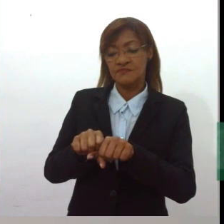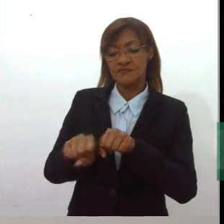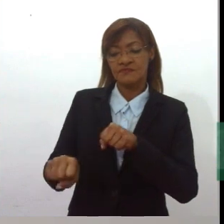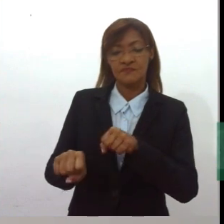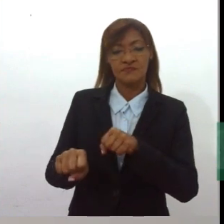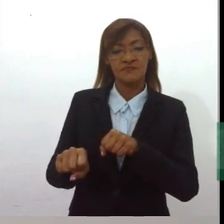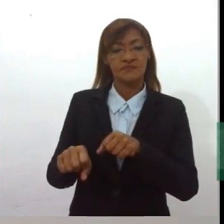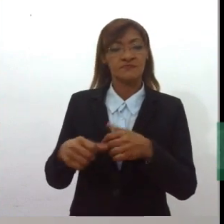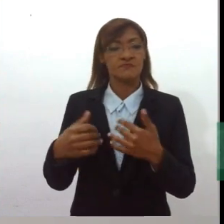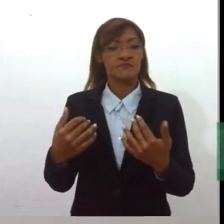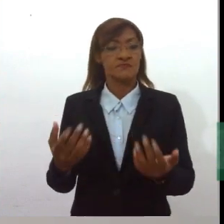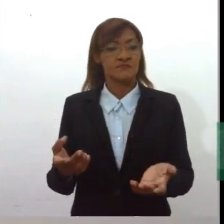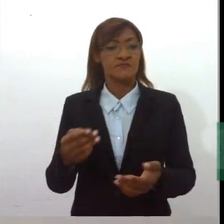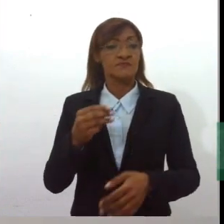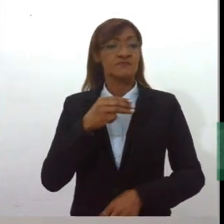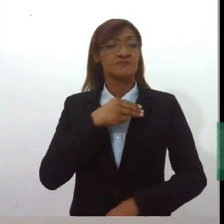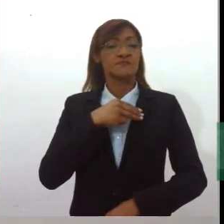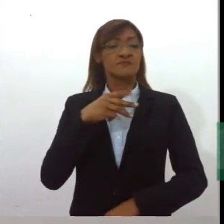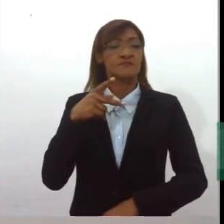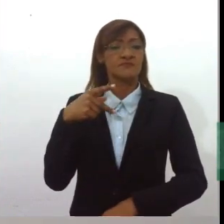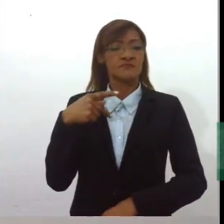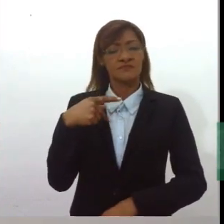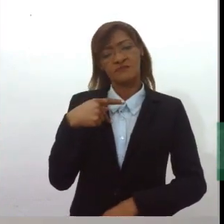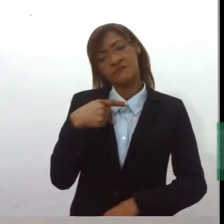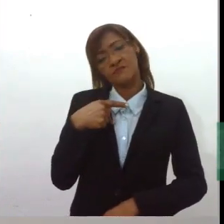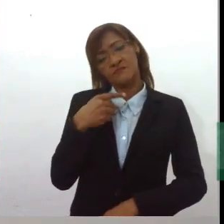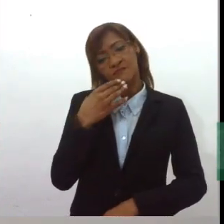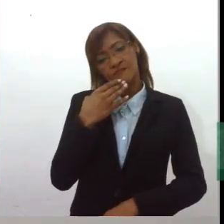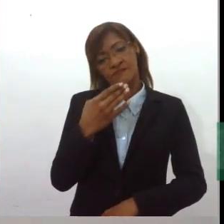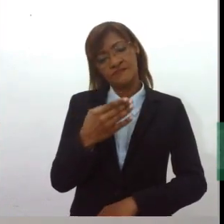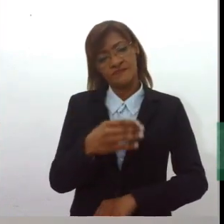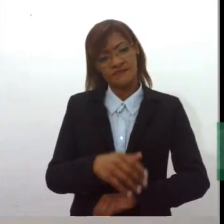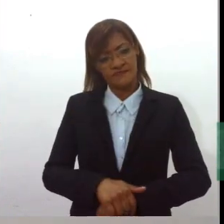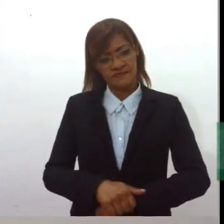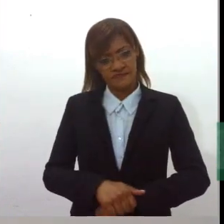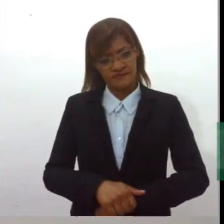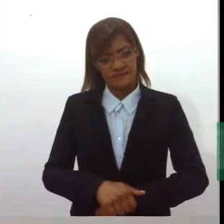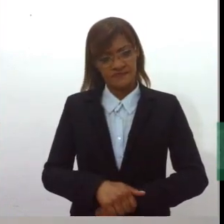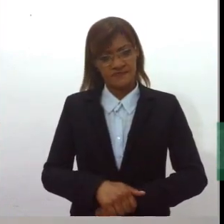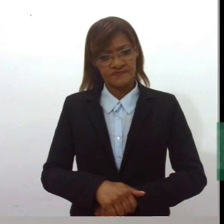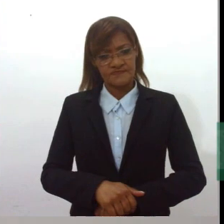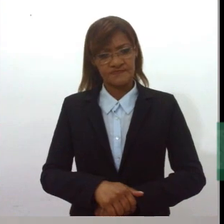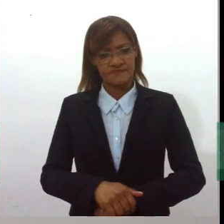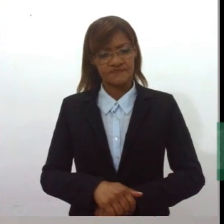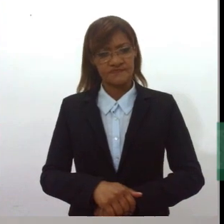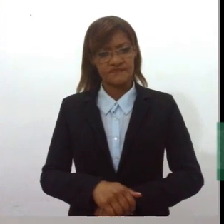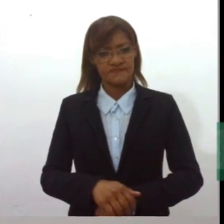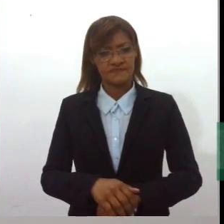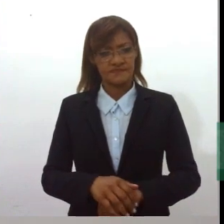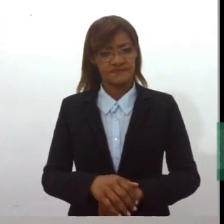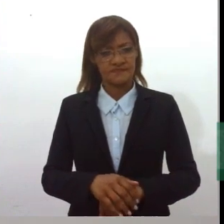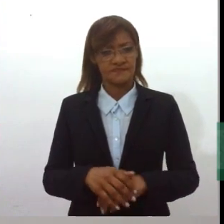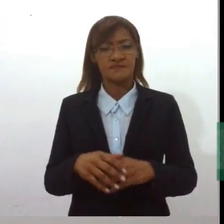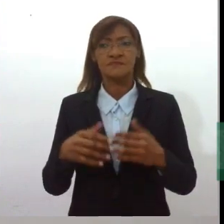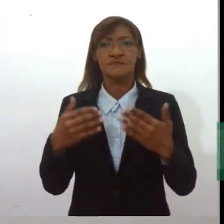Público Isso aí foi solicitado pelo pela própria secretaria de saúde do município né então na minha época na